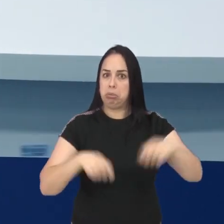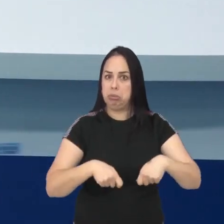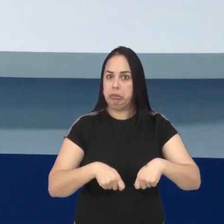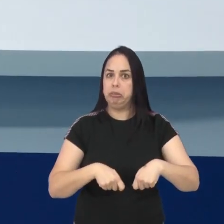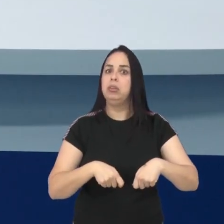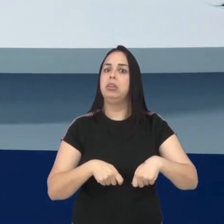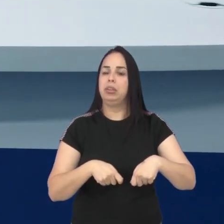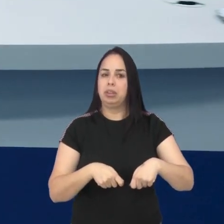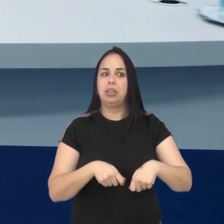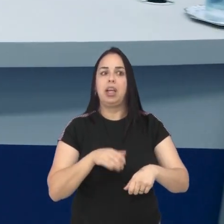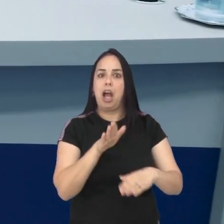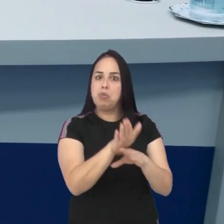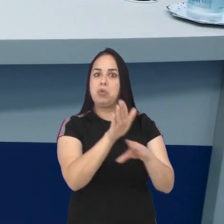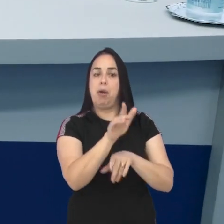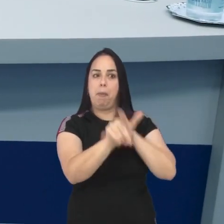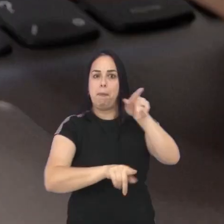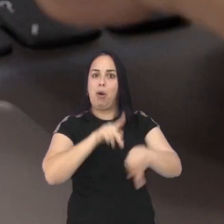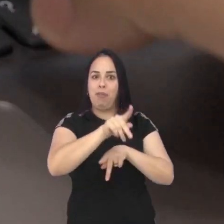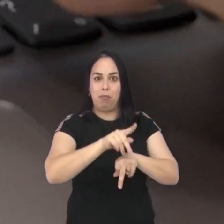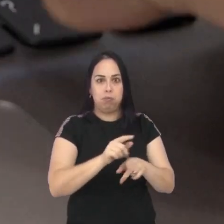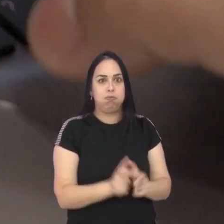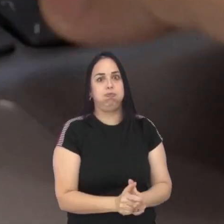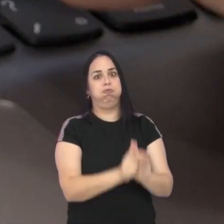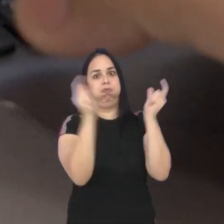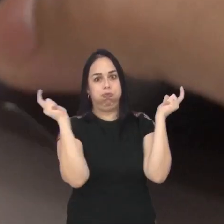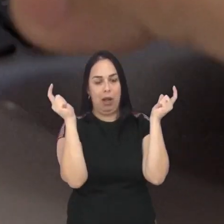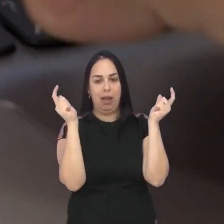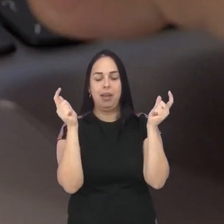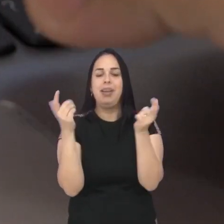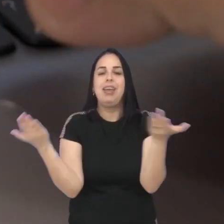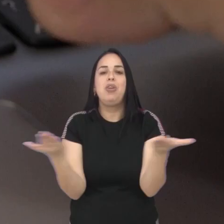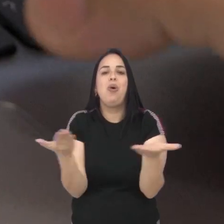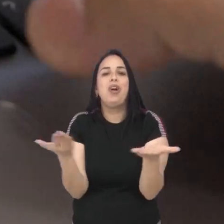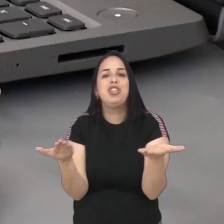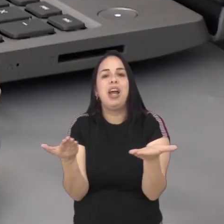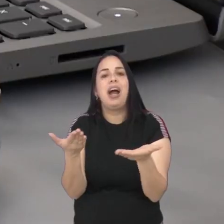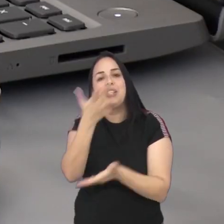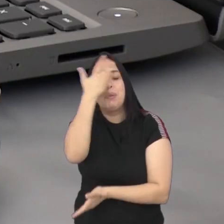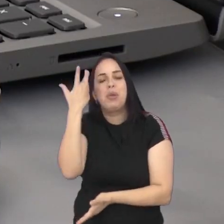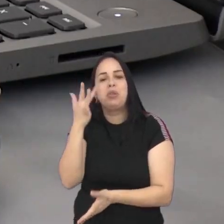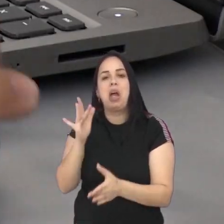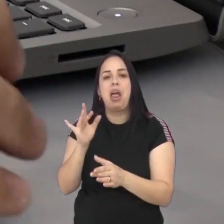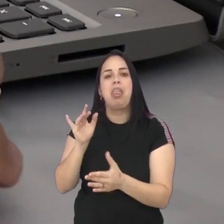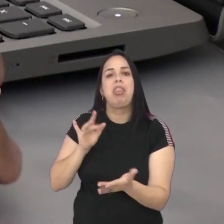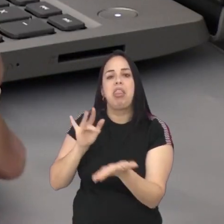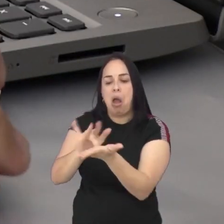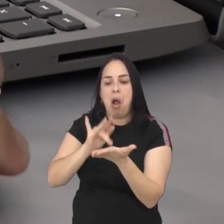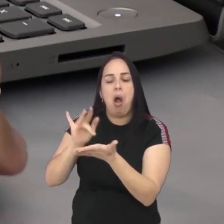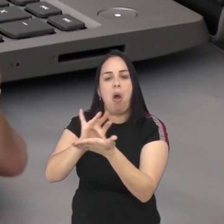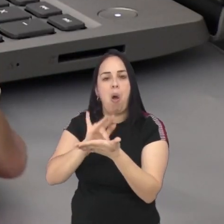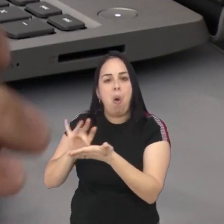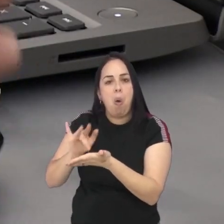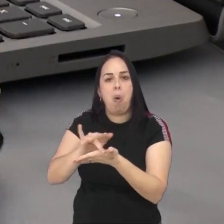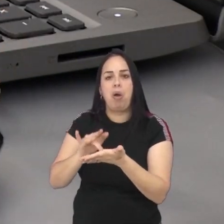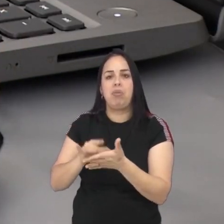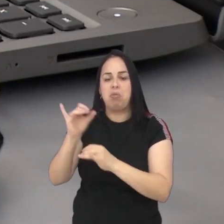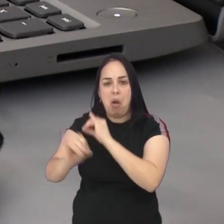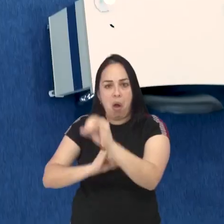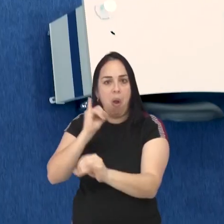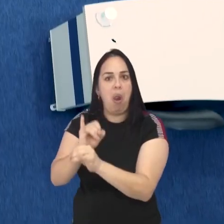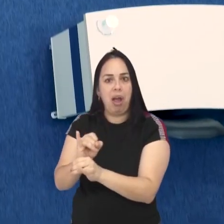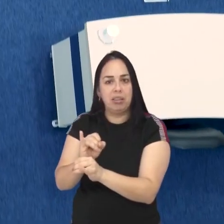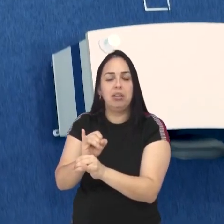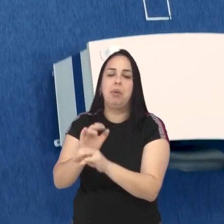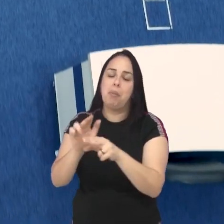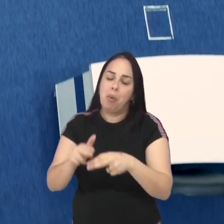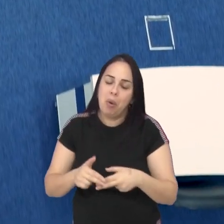uma parcela maior da população. Em um mundo cada vez mais conectado e diante da crescente oferta de formação superior,